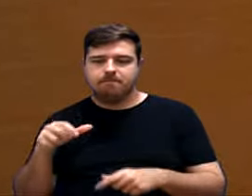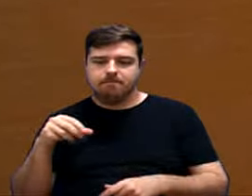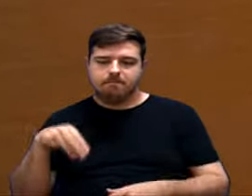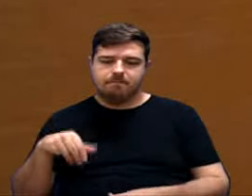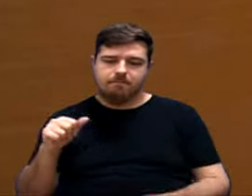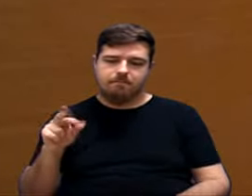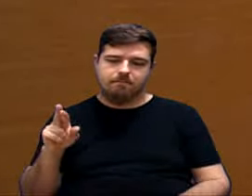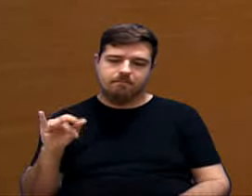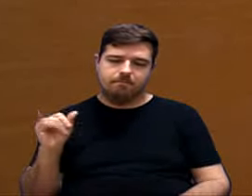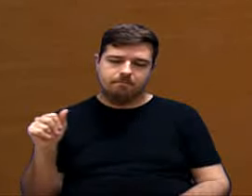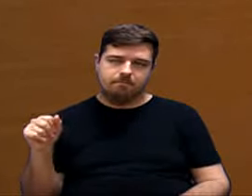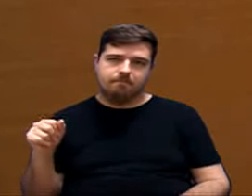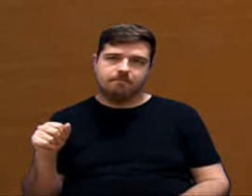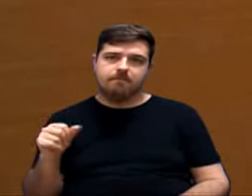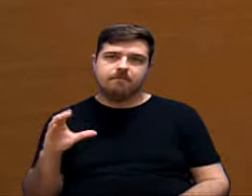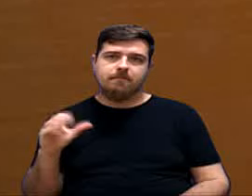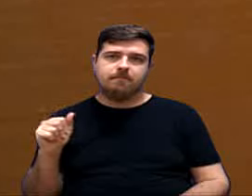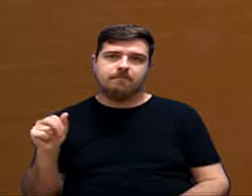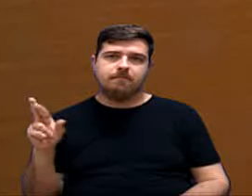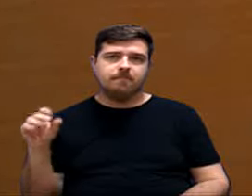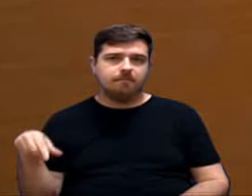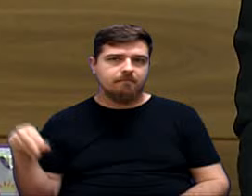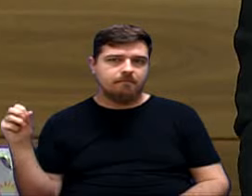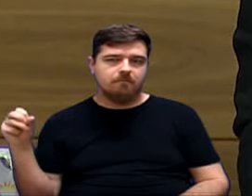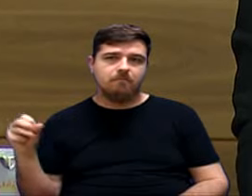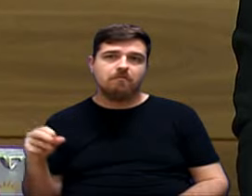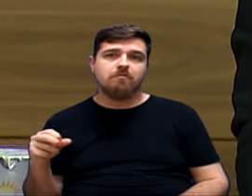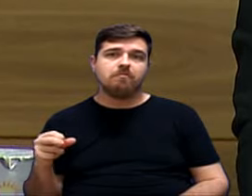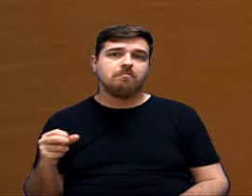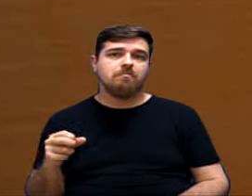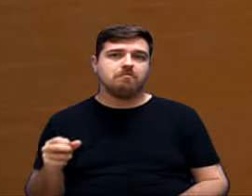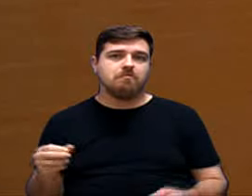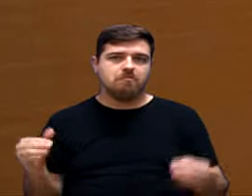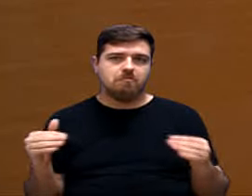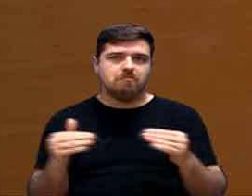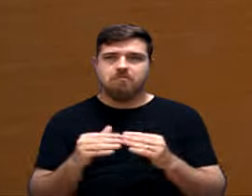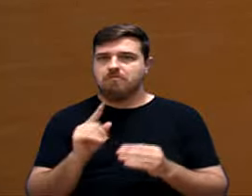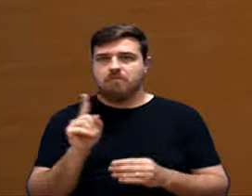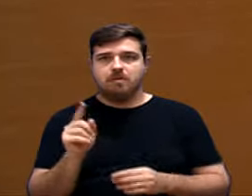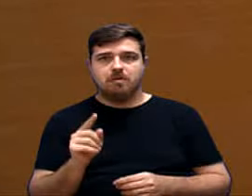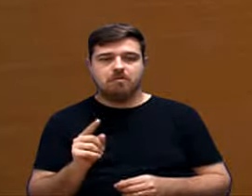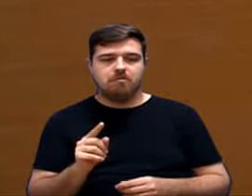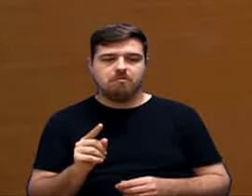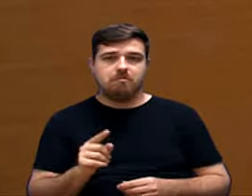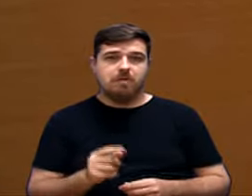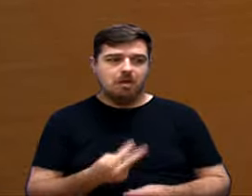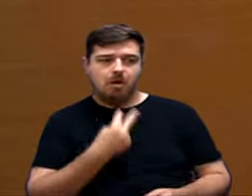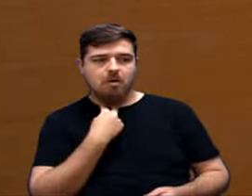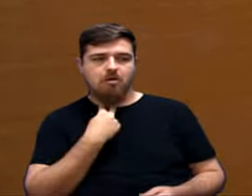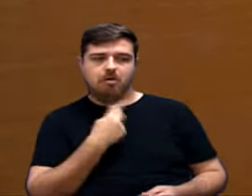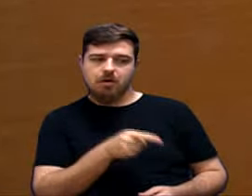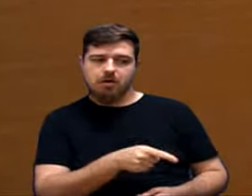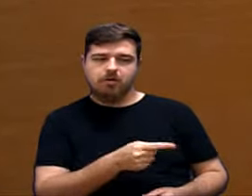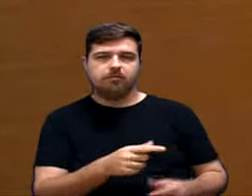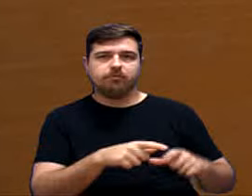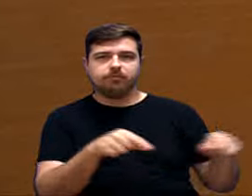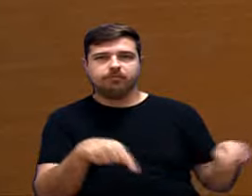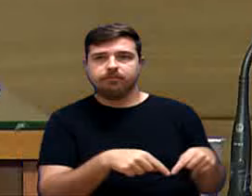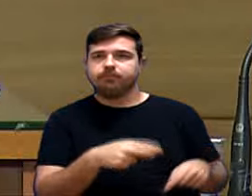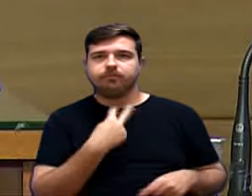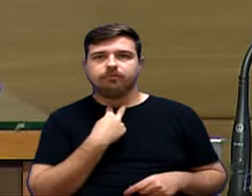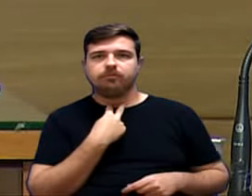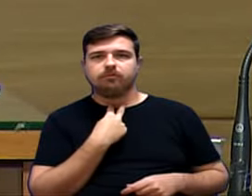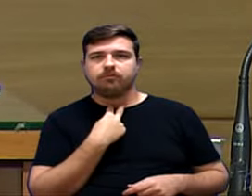que não a proposta não é gerar empreendimento é o contrário é impedir é justamente se eh até